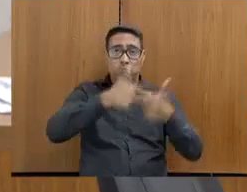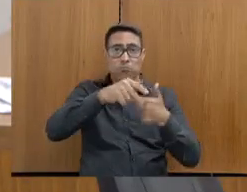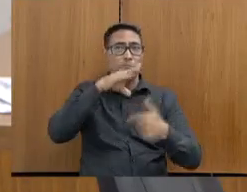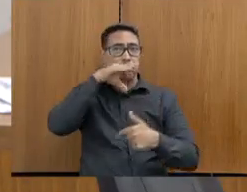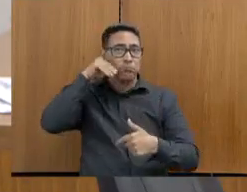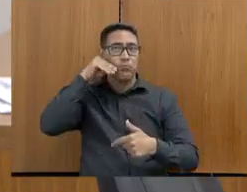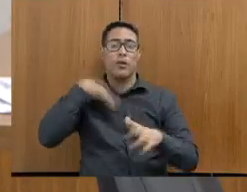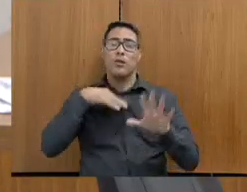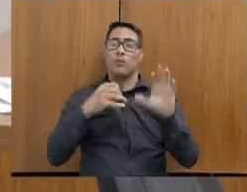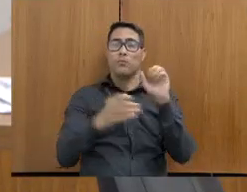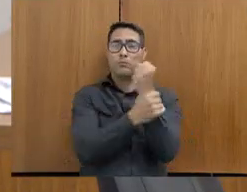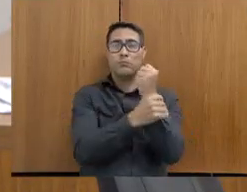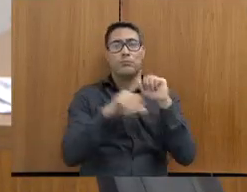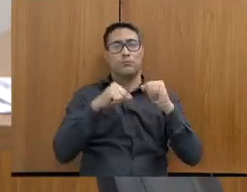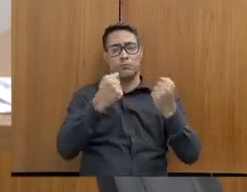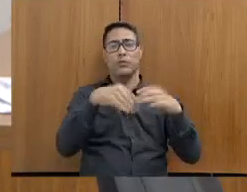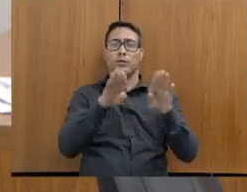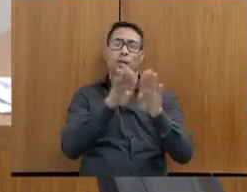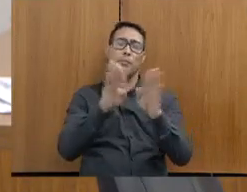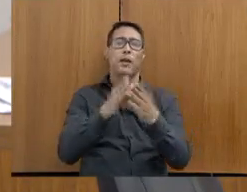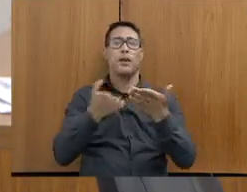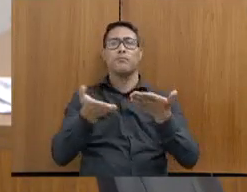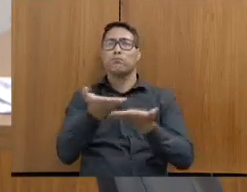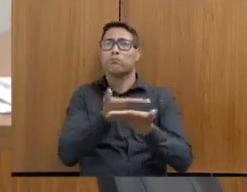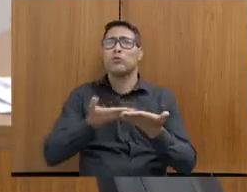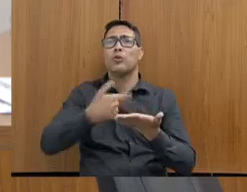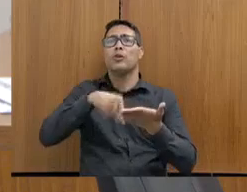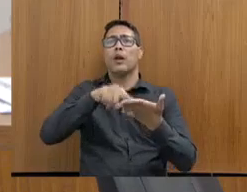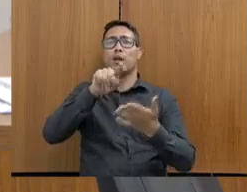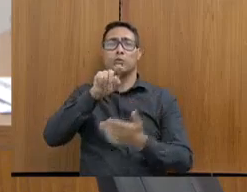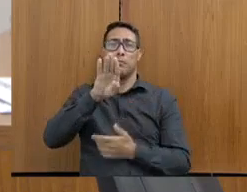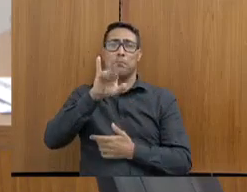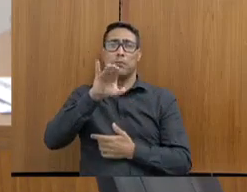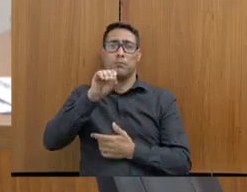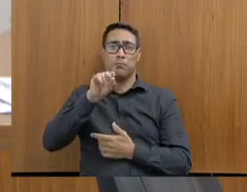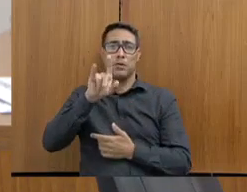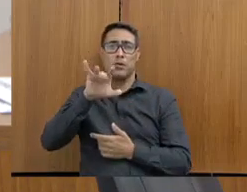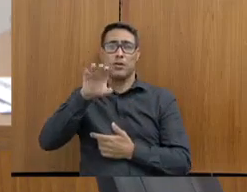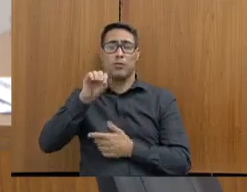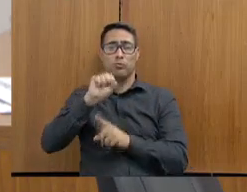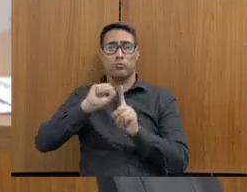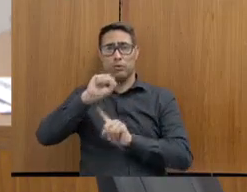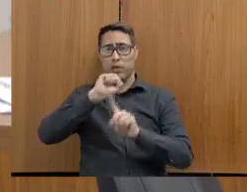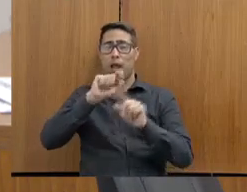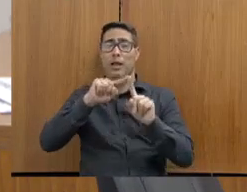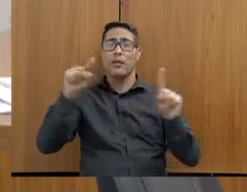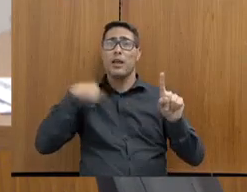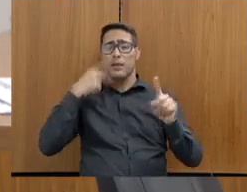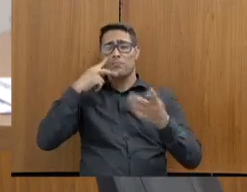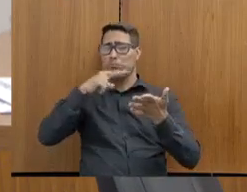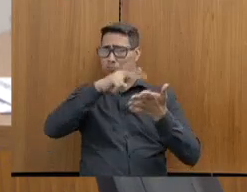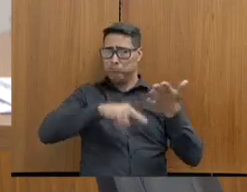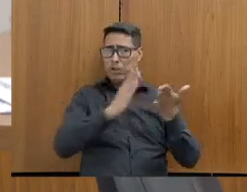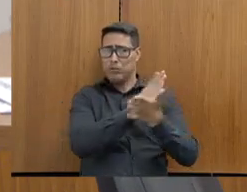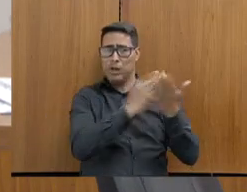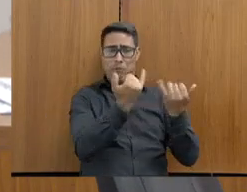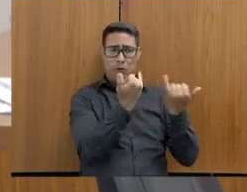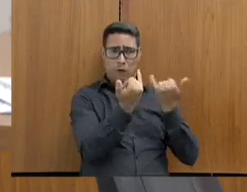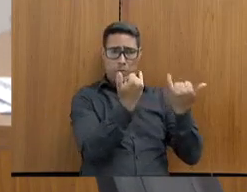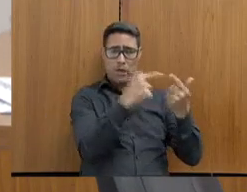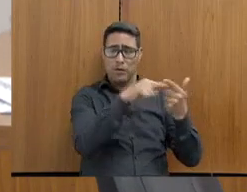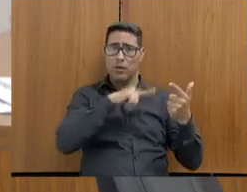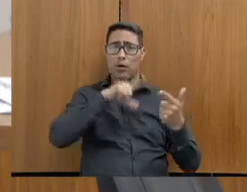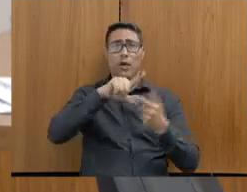assistindo os cuidados psicossociais porque eu li em algum lugar não sei se essa informação é correta Minas Gerais está no segundo lugar no